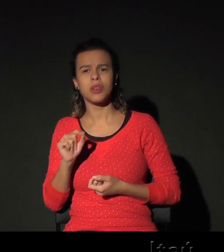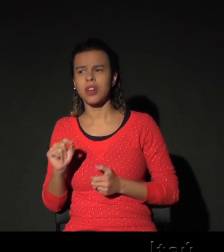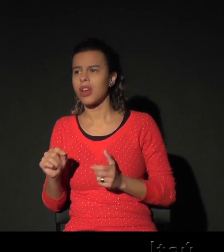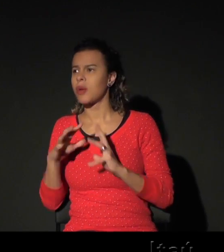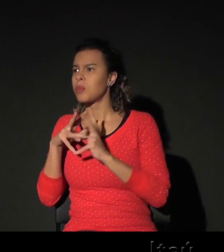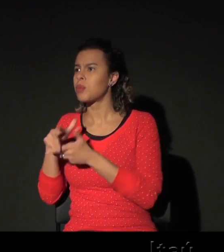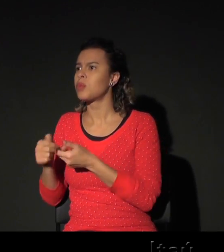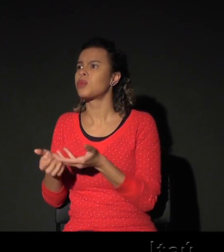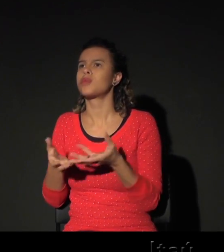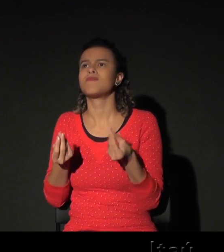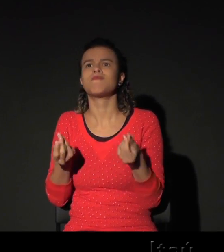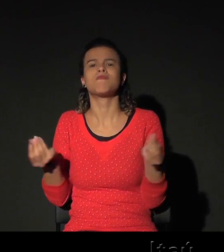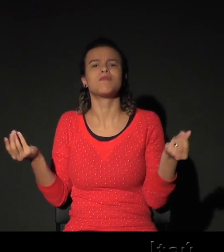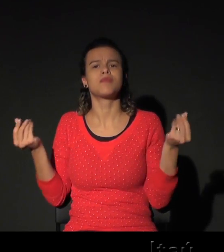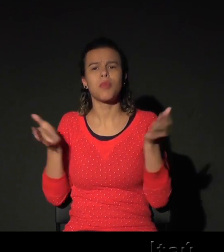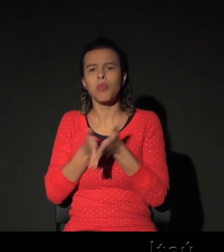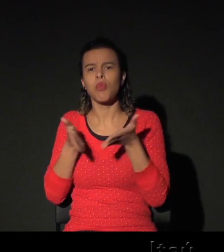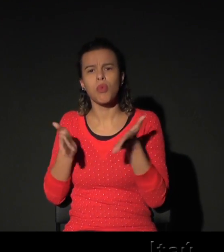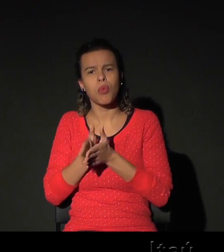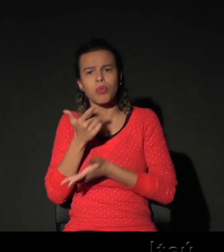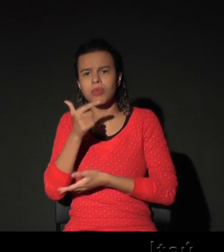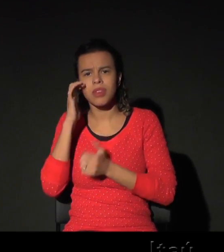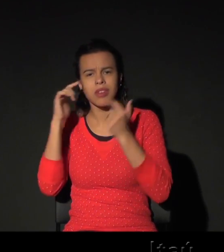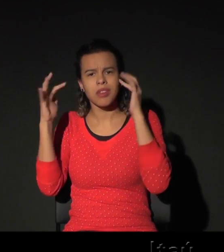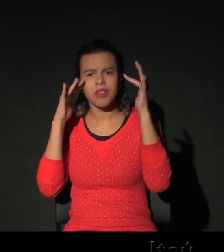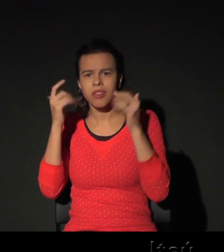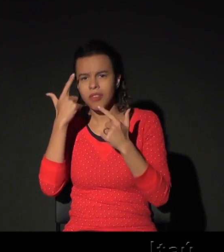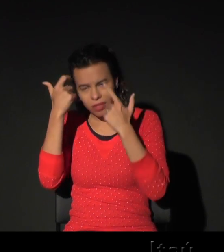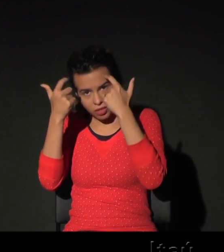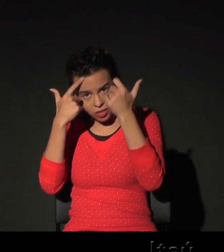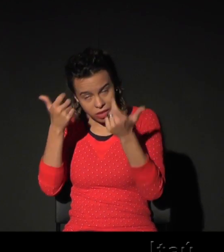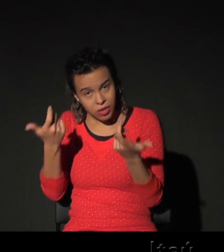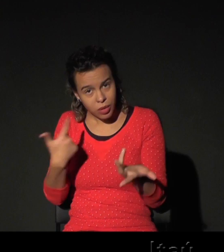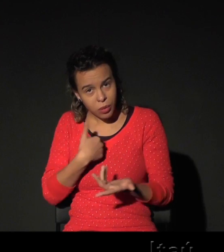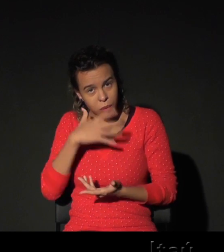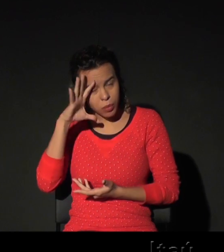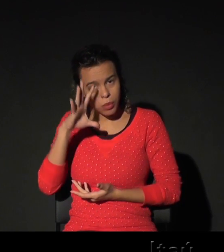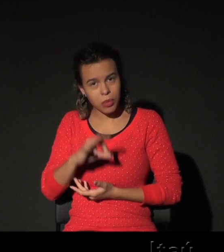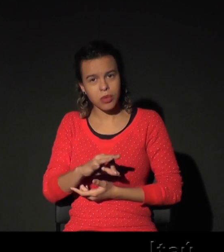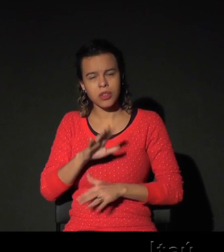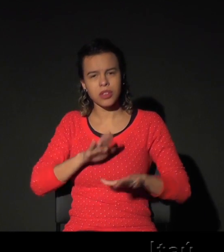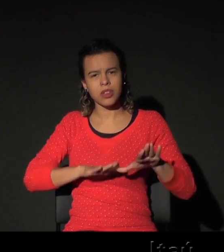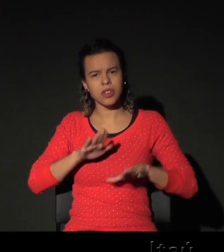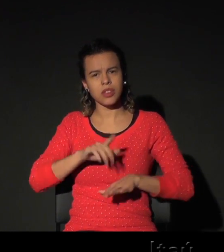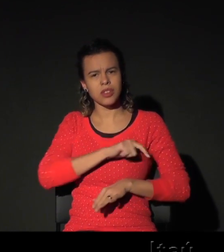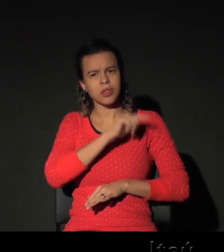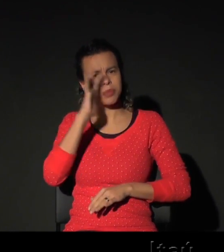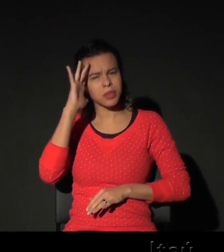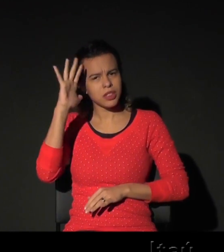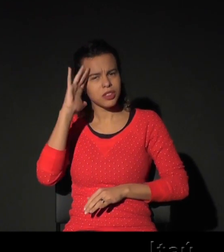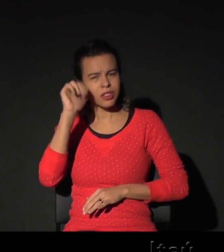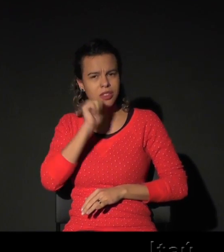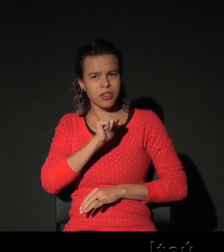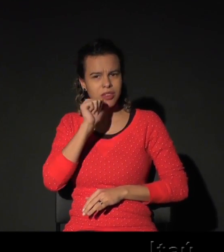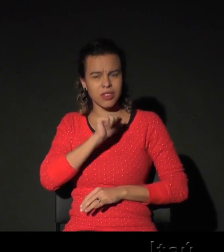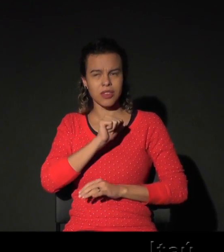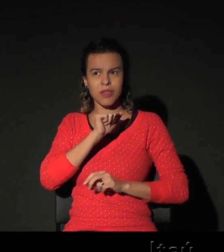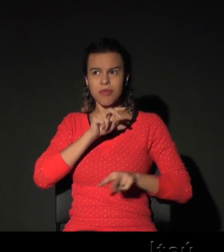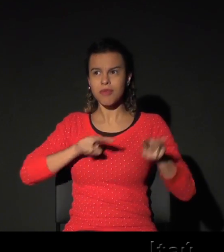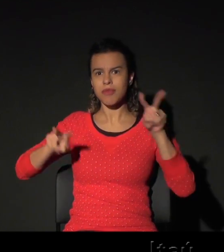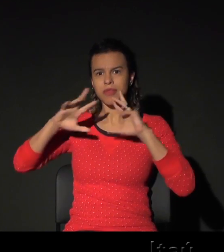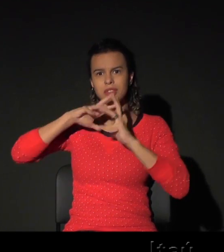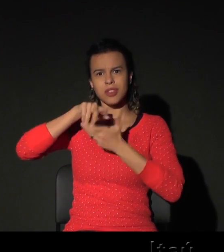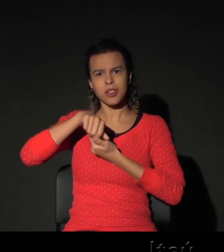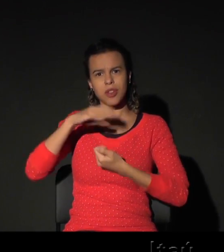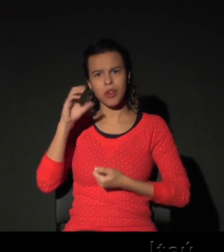pobreza de mundos né Eh então eu entendo que talvez essa na essa essa esse Imaginário feminino essa Cosmo